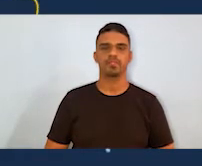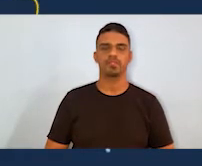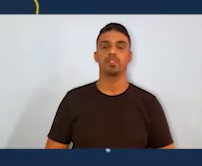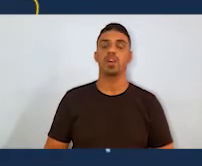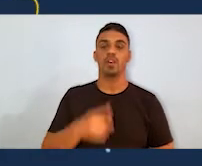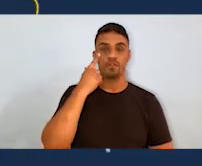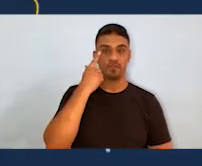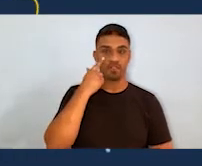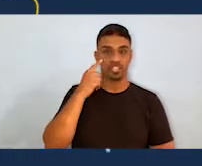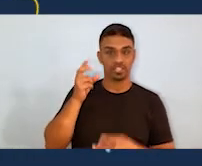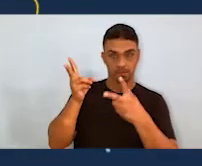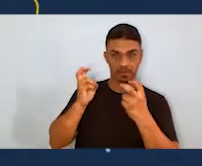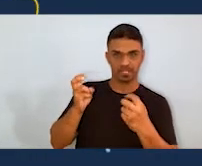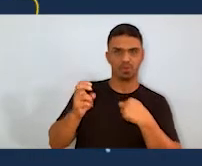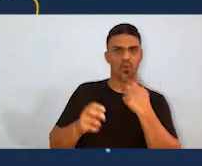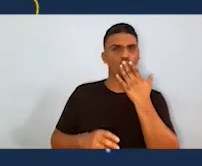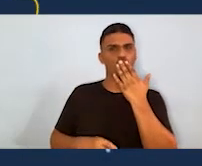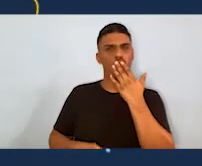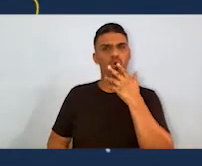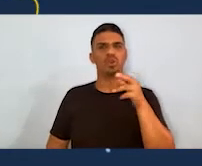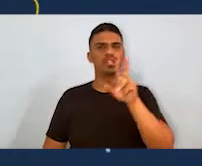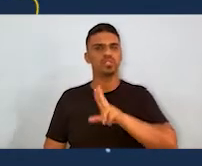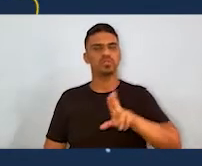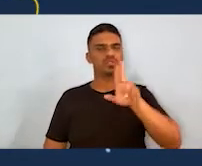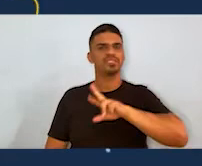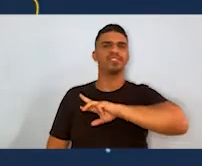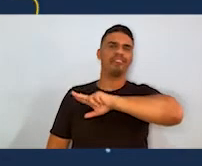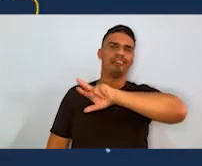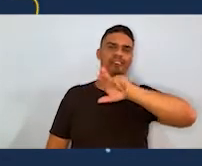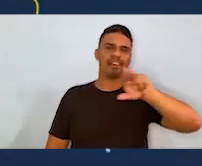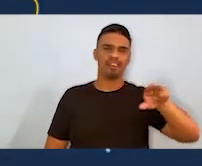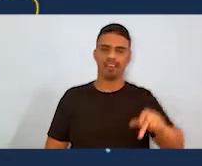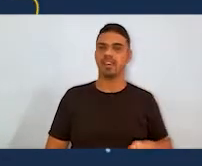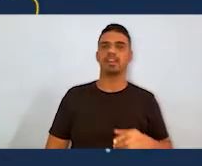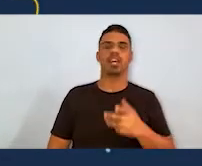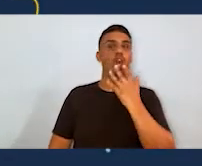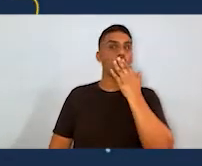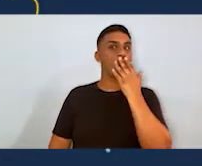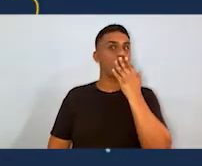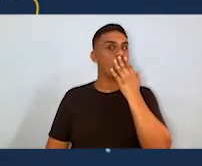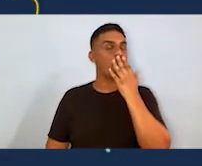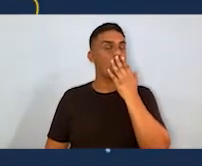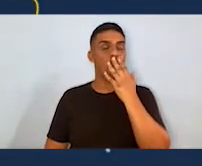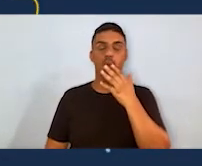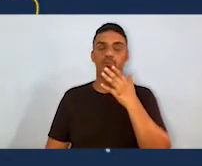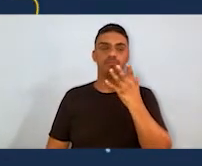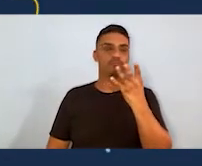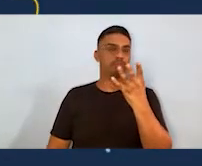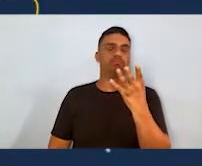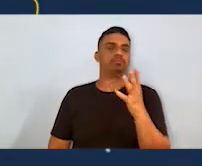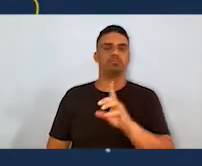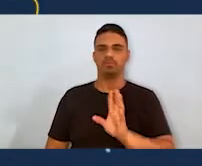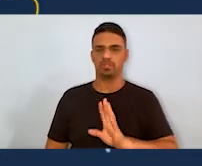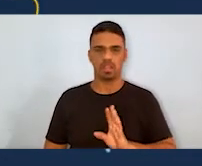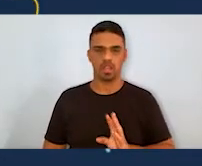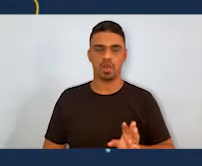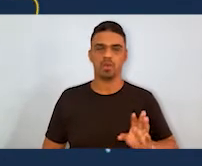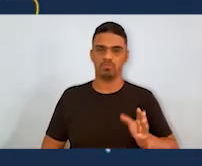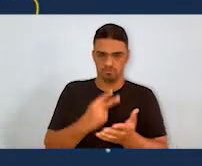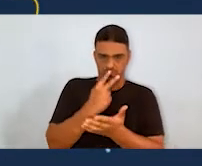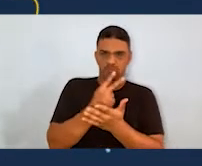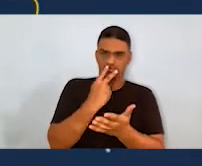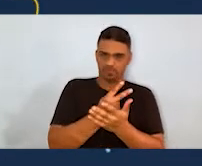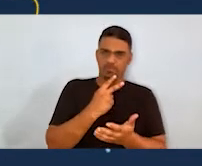Notem que eu estou usando cores e situações bem simples, eu não estou querendo usar cor demais, como eu falei, mas mesmo nas